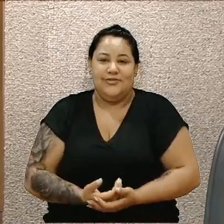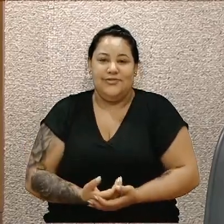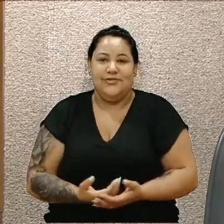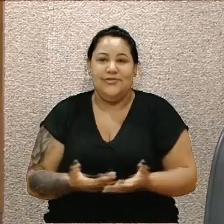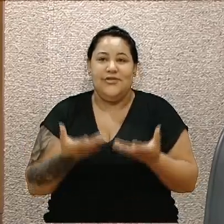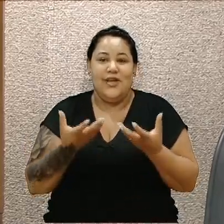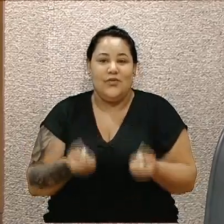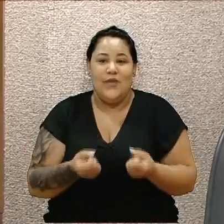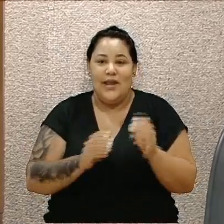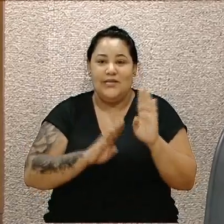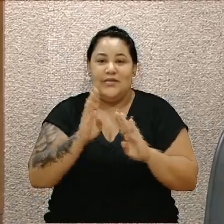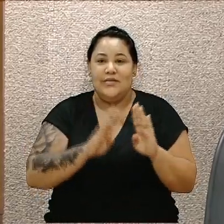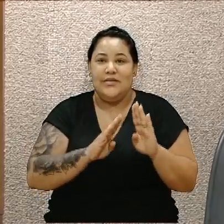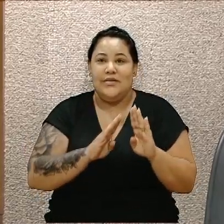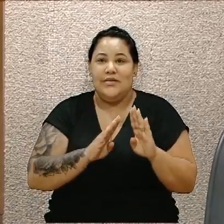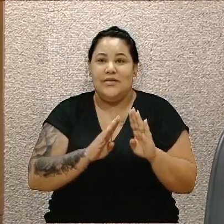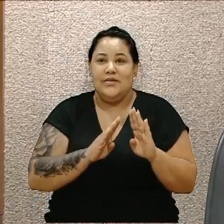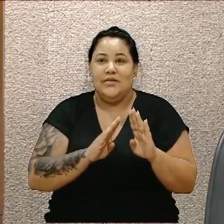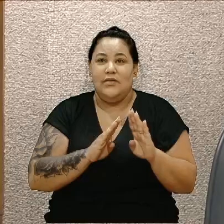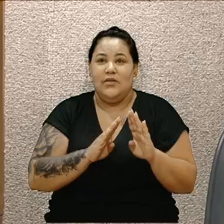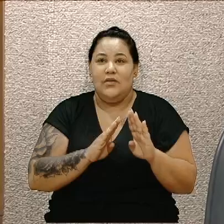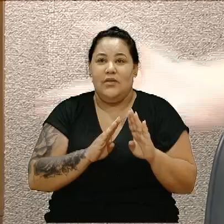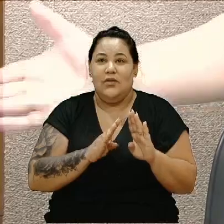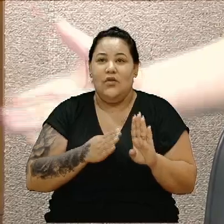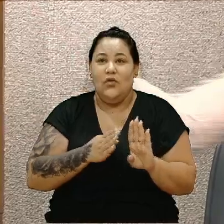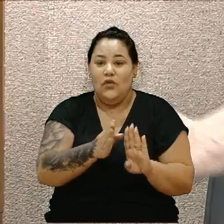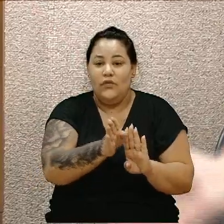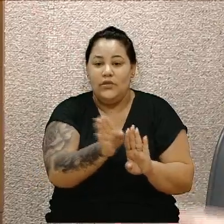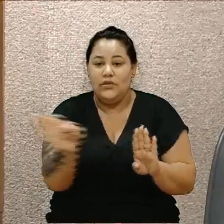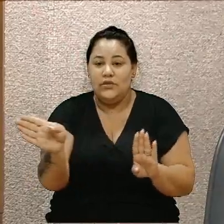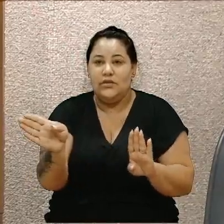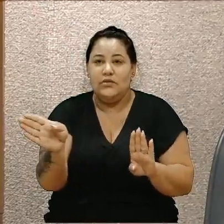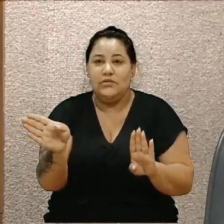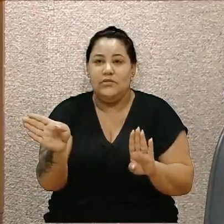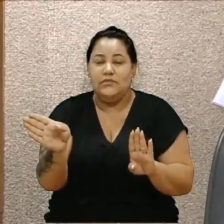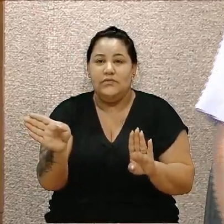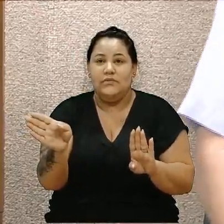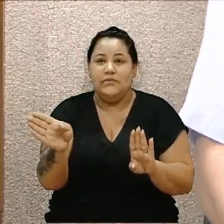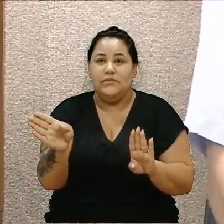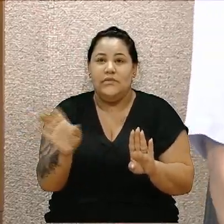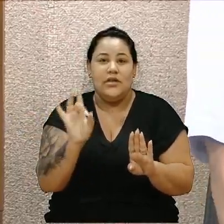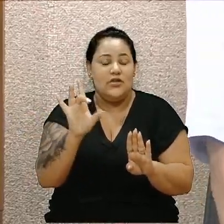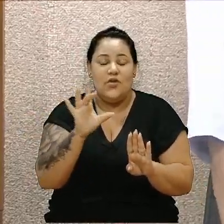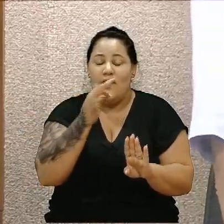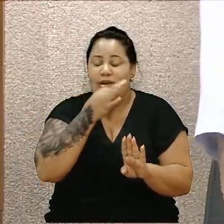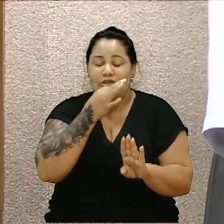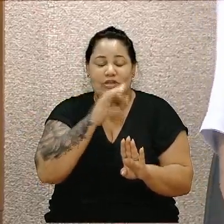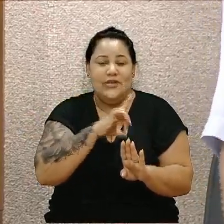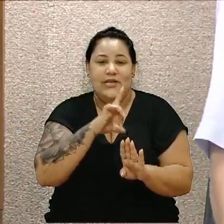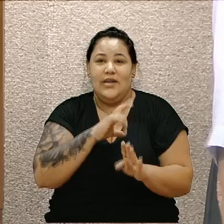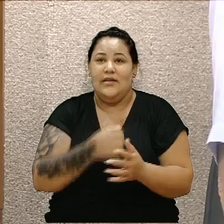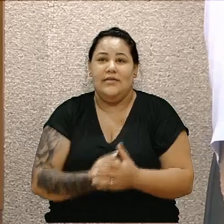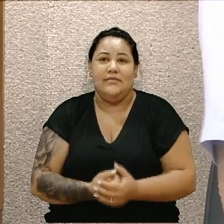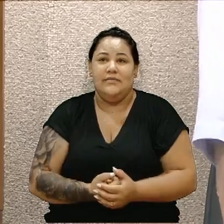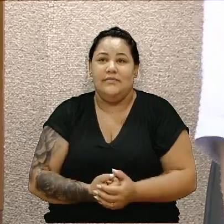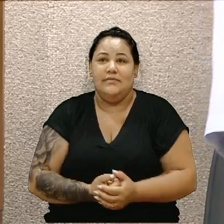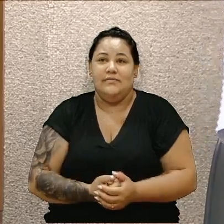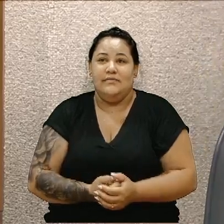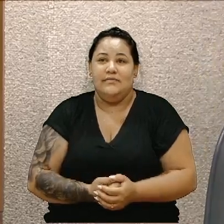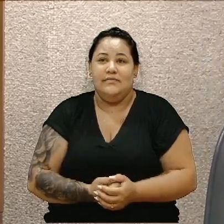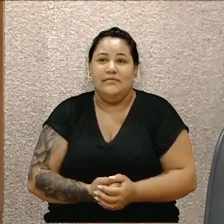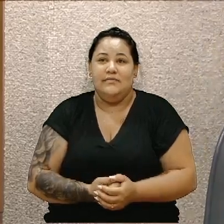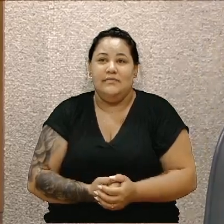assumir que conversão à direita é só em Caxias que existe. É só em Caxias que